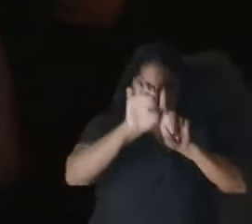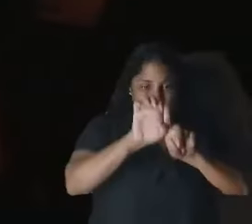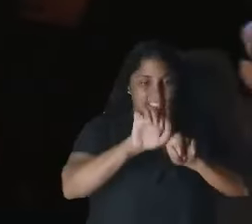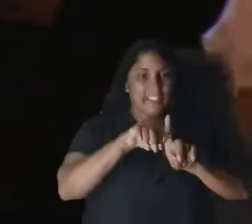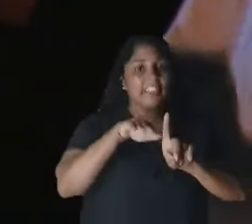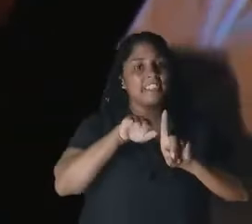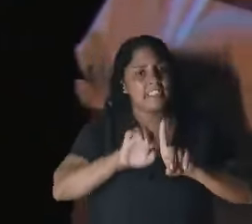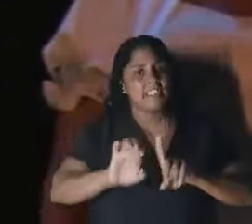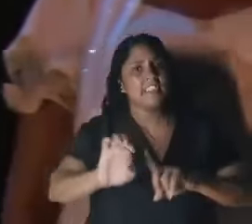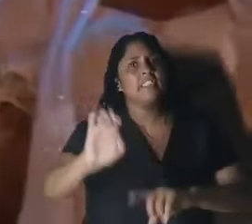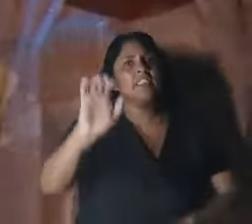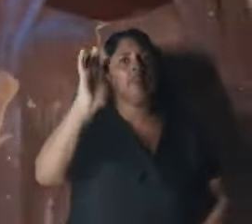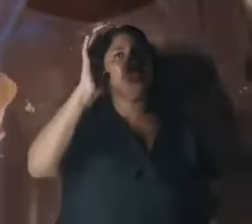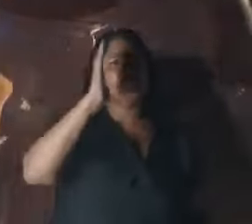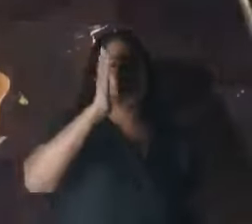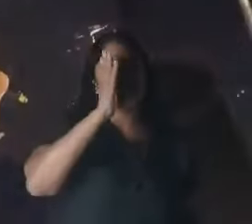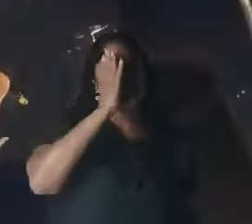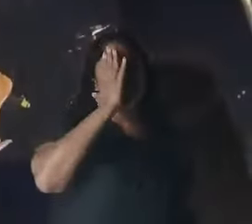você